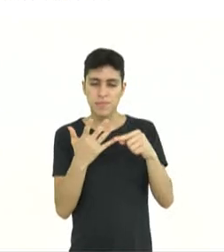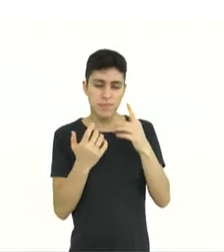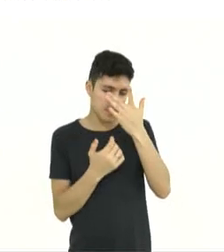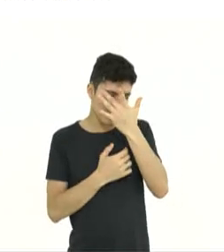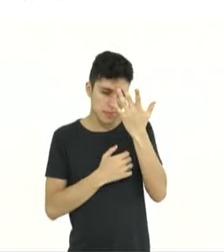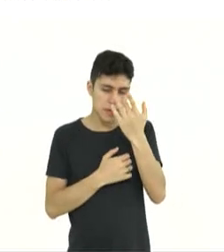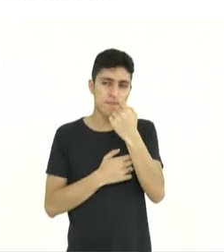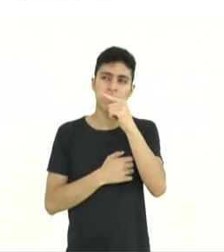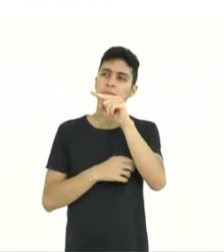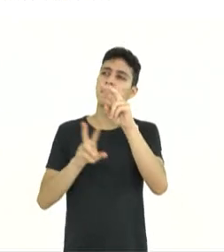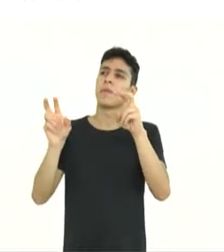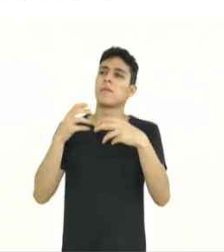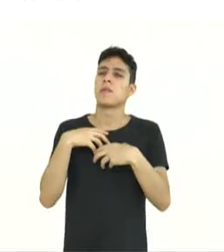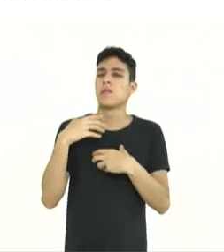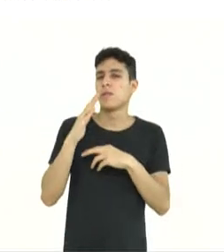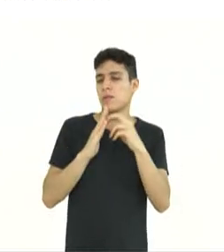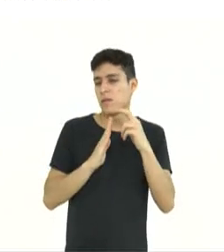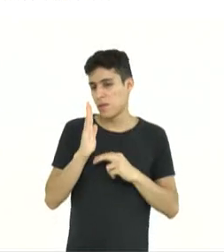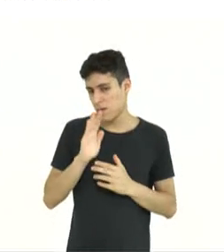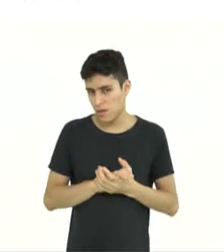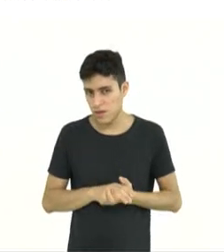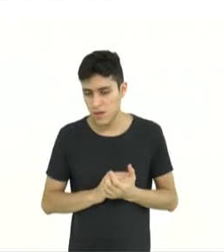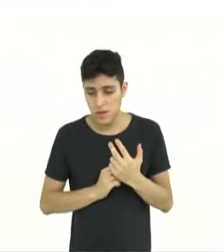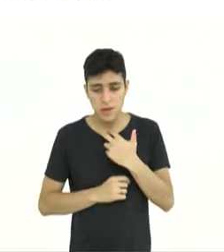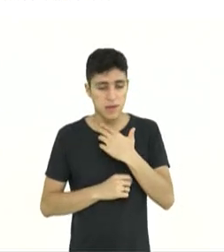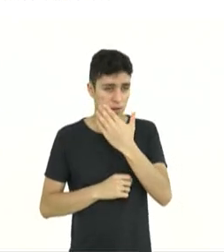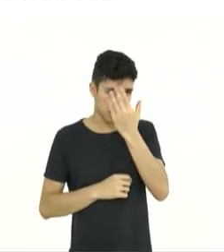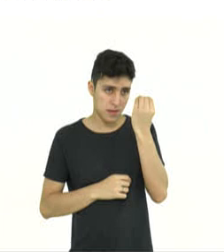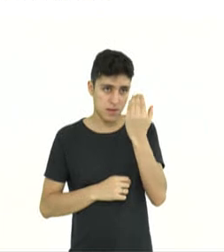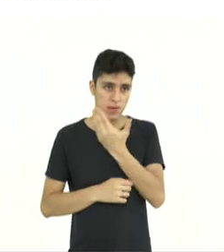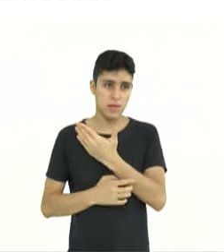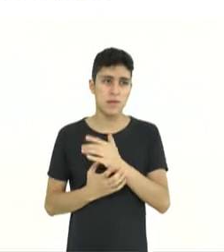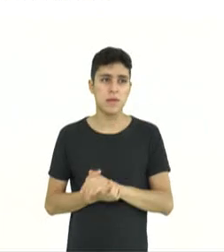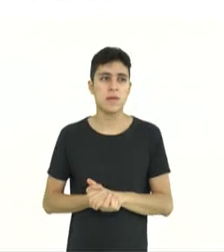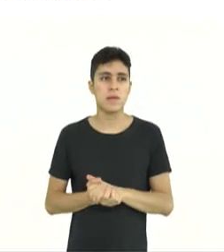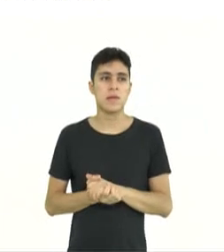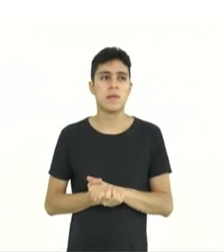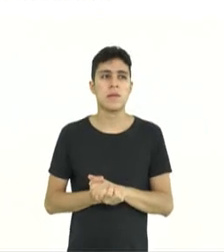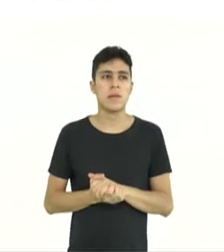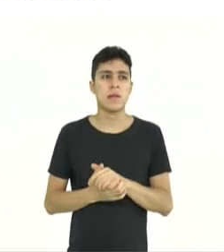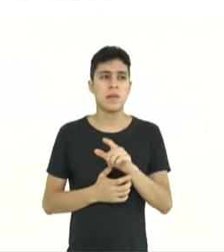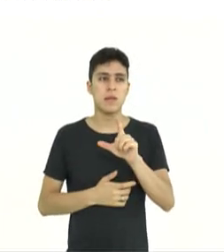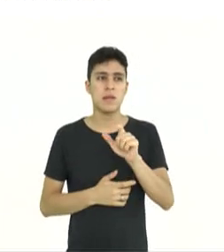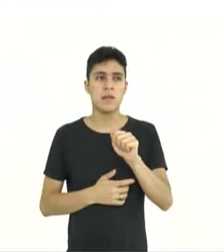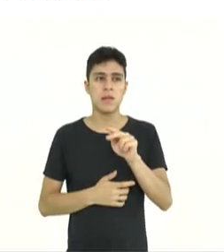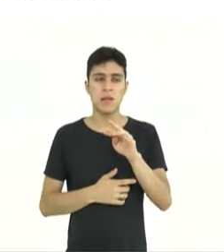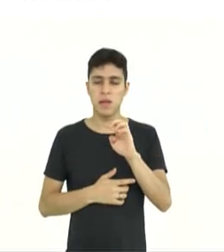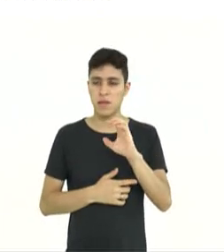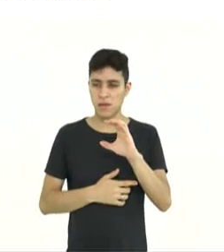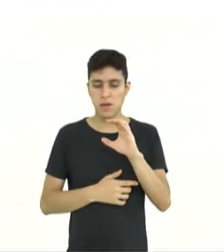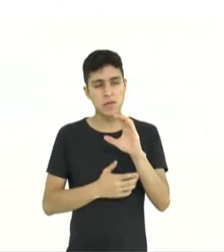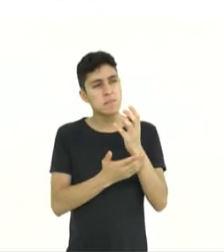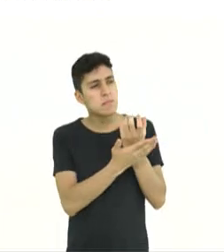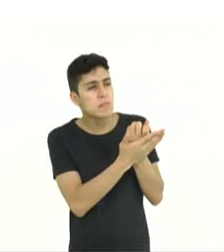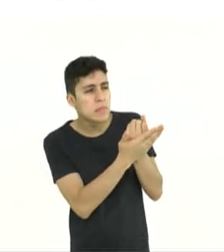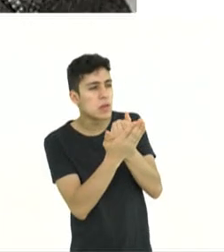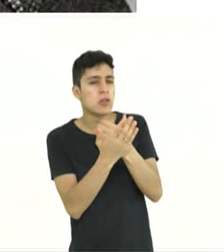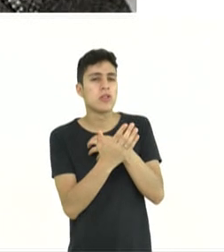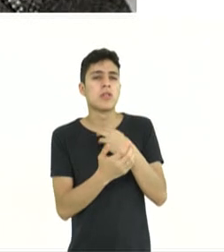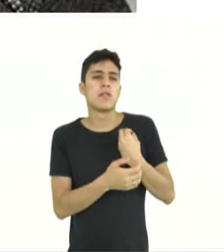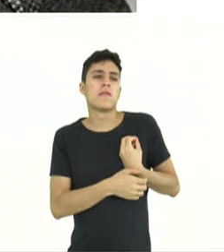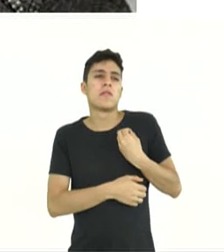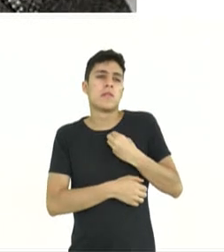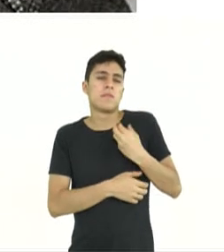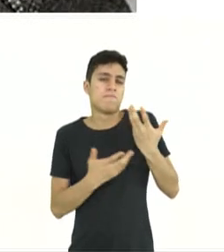identificaram com o Impressionismo não poderíamos deixar de falar do tuluz lotrek que documentou a vida para exigência um ponto de vista singular